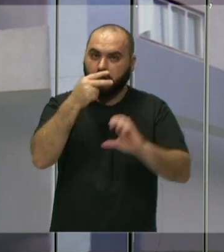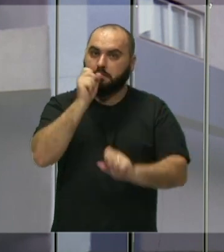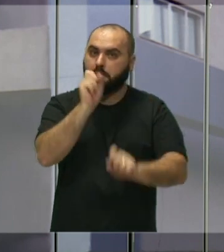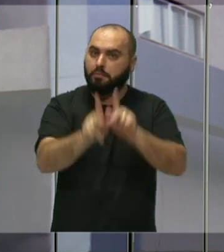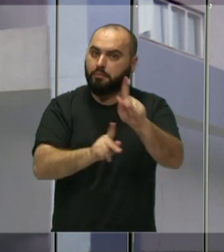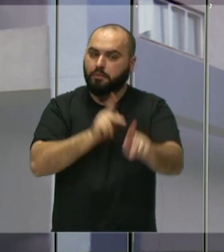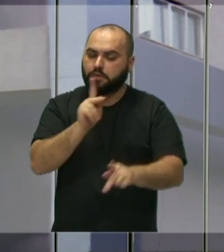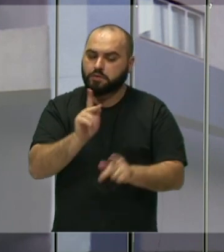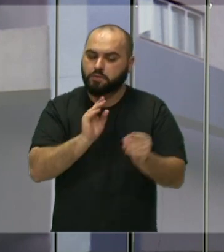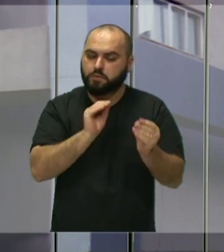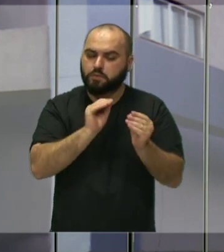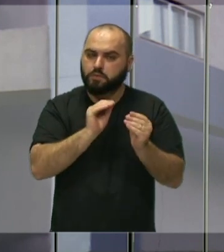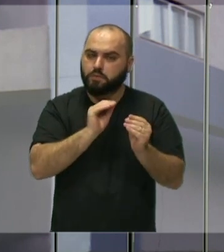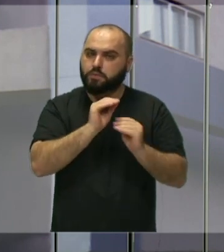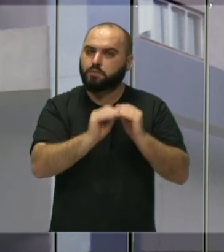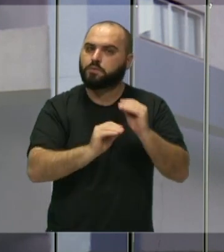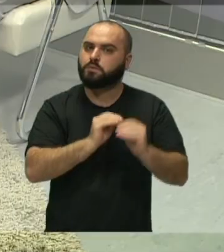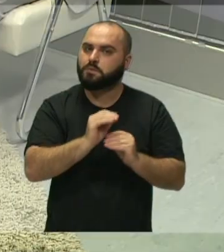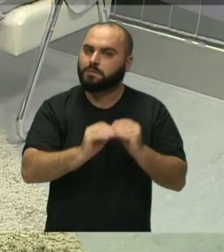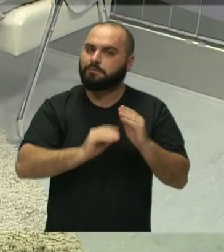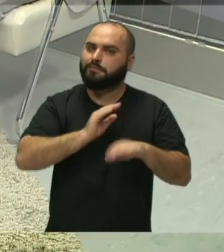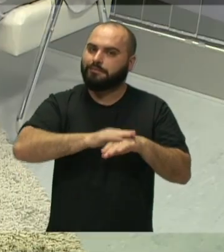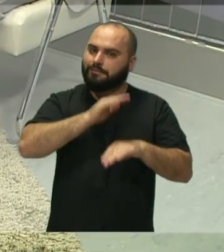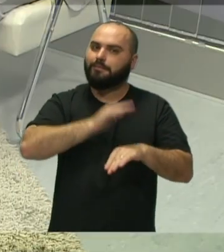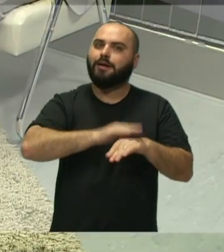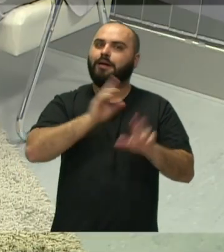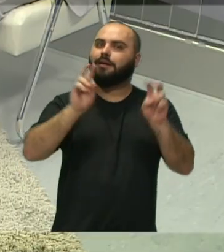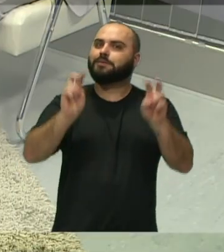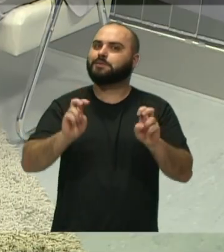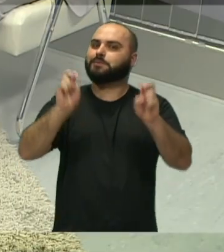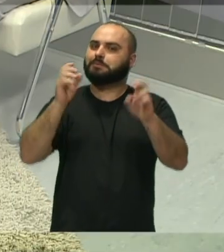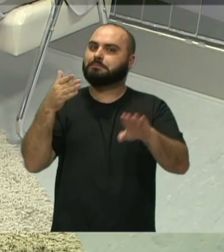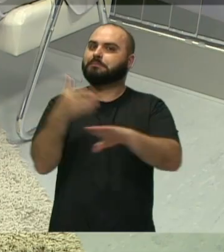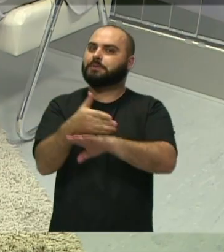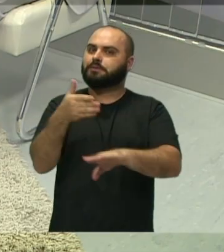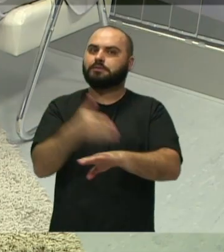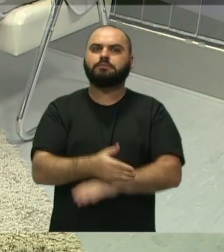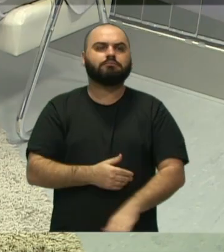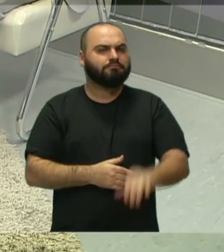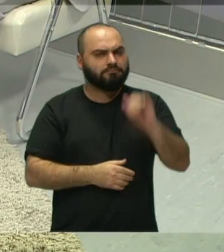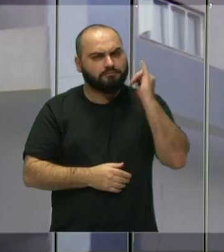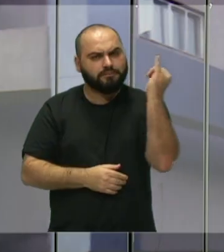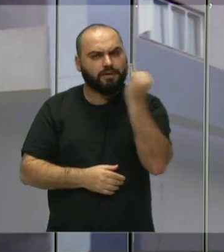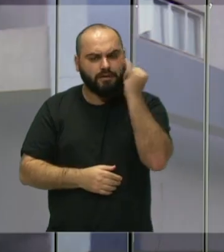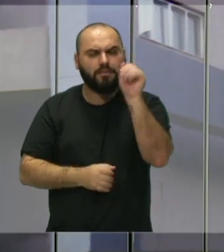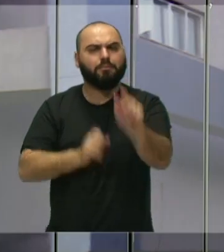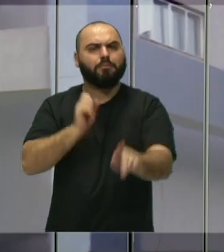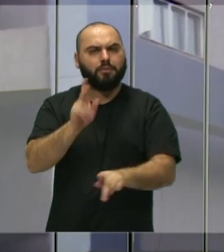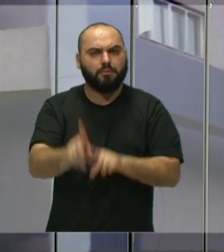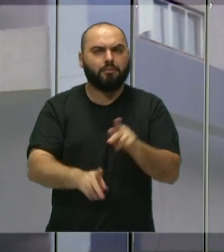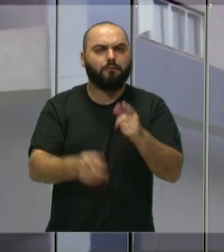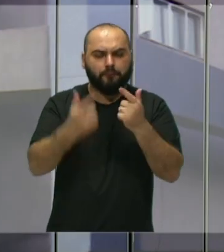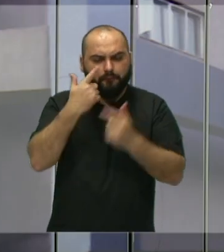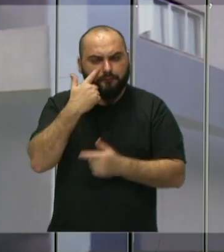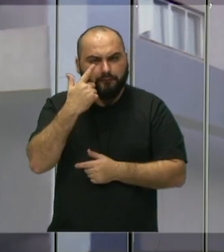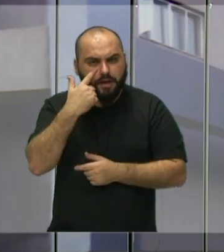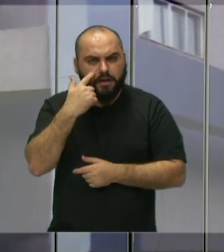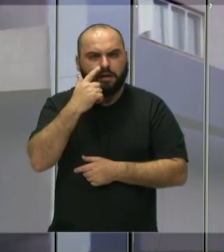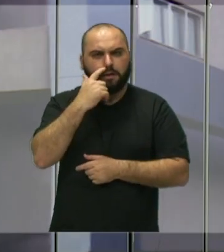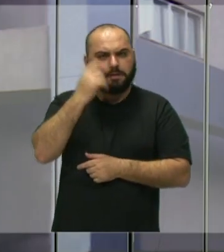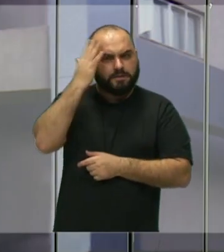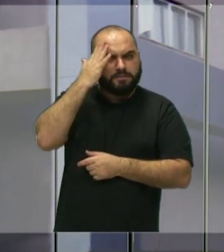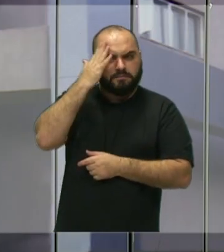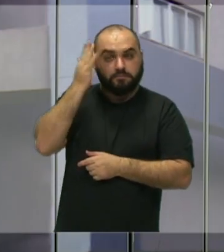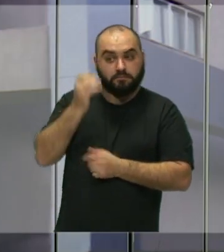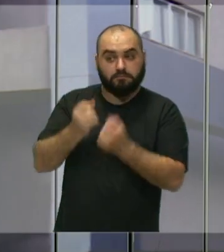cada vez mais no assunto. Isso é importante, que a população fiscalize, que a população observe que, ao contrário